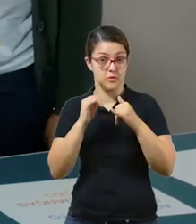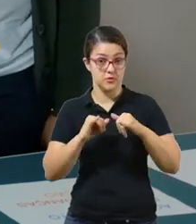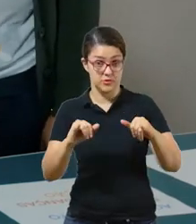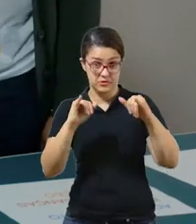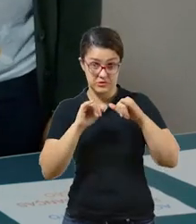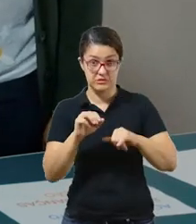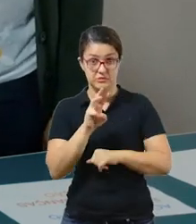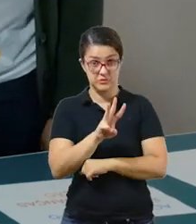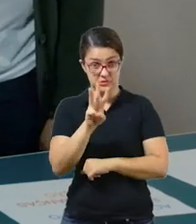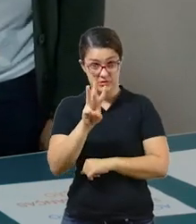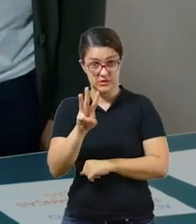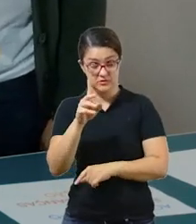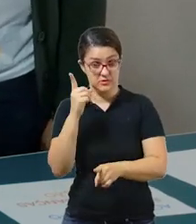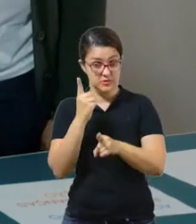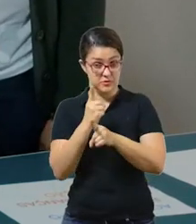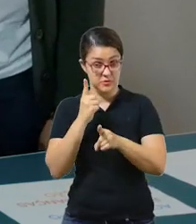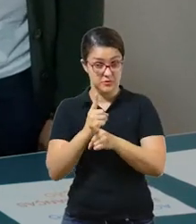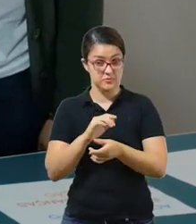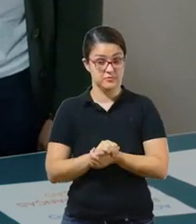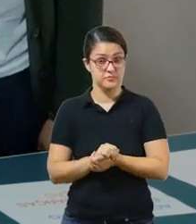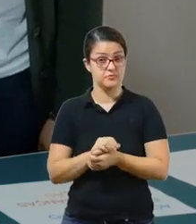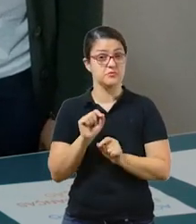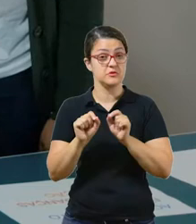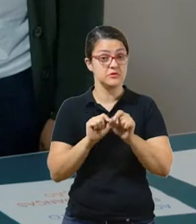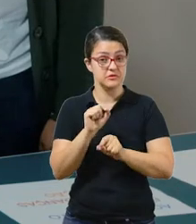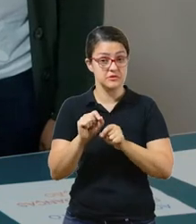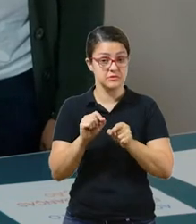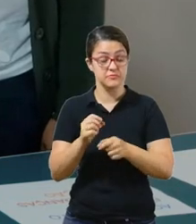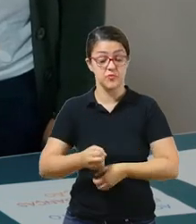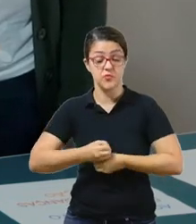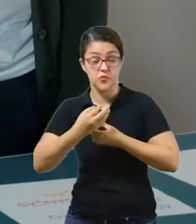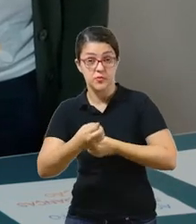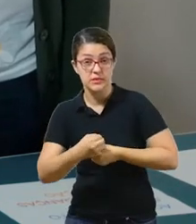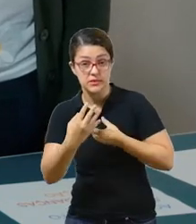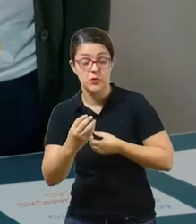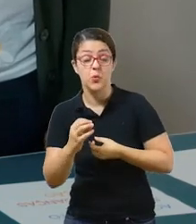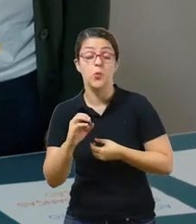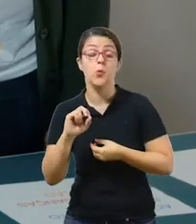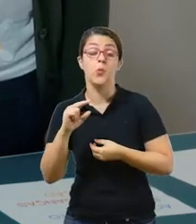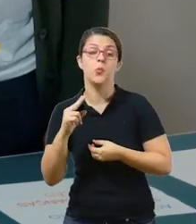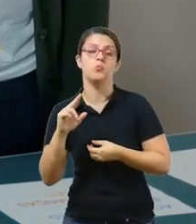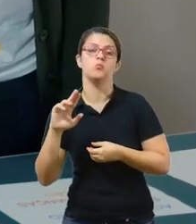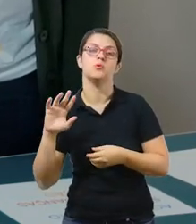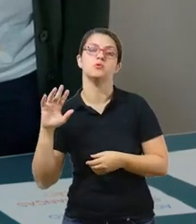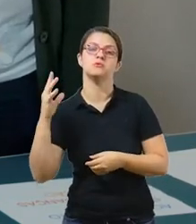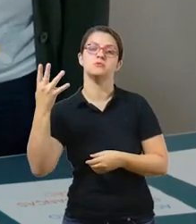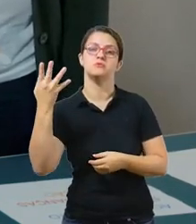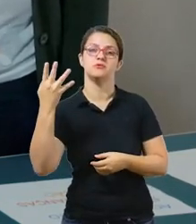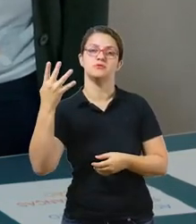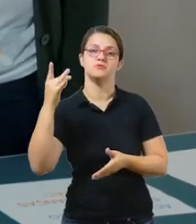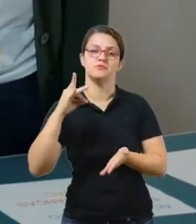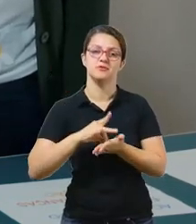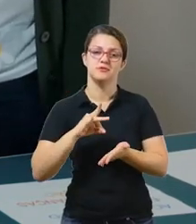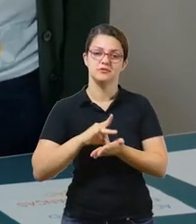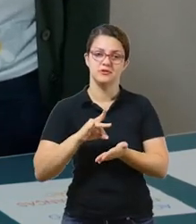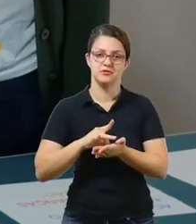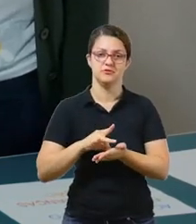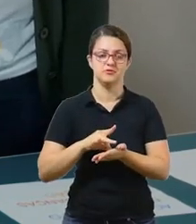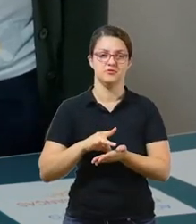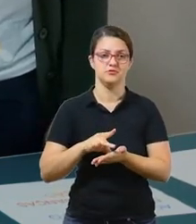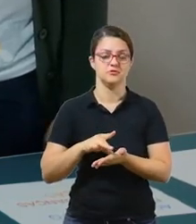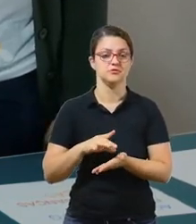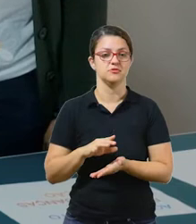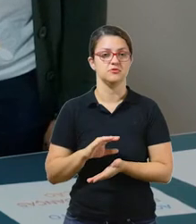site, tá bom? Notícia, relato ou informação sobre um acontecimento, um fato real ou novas